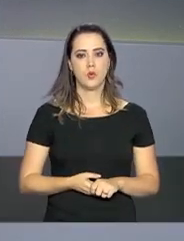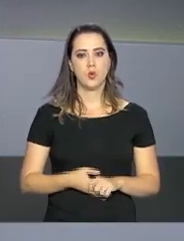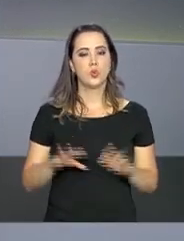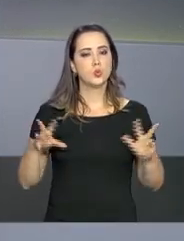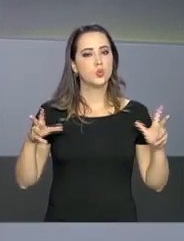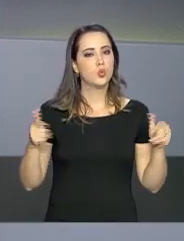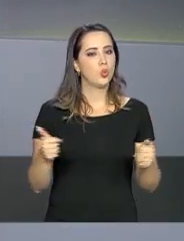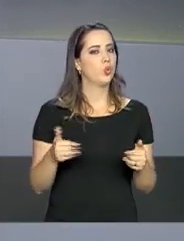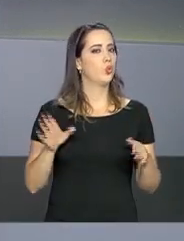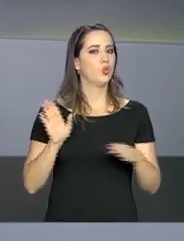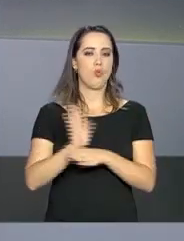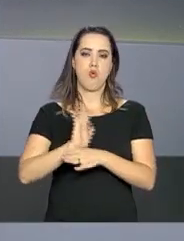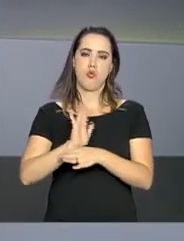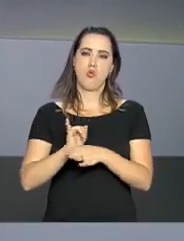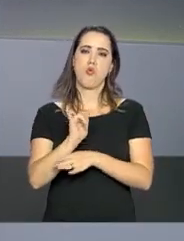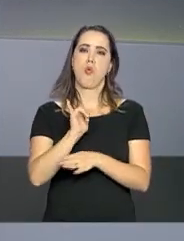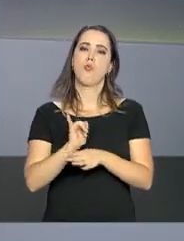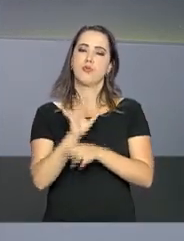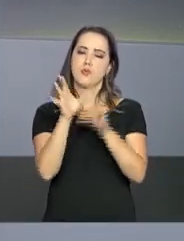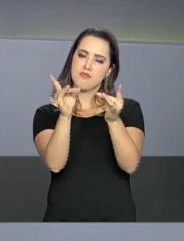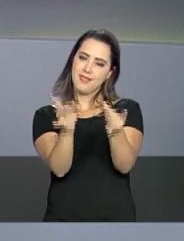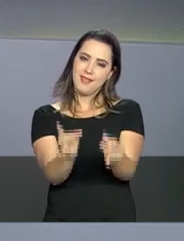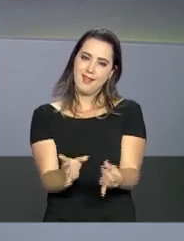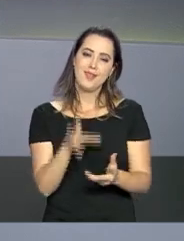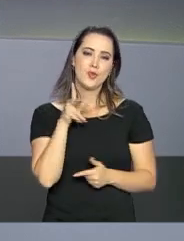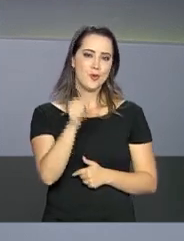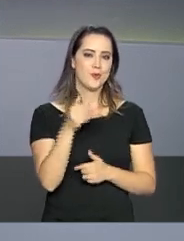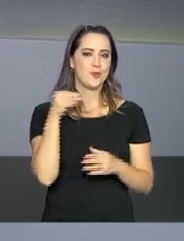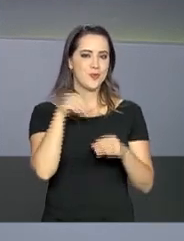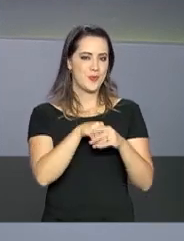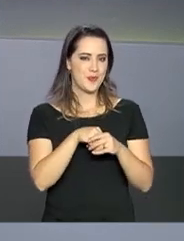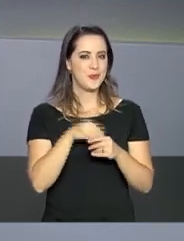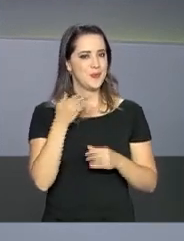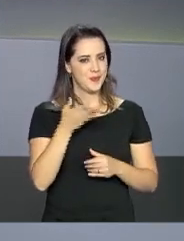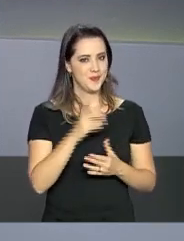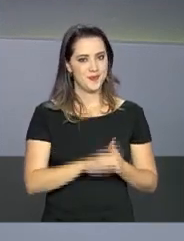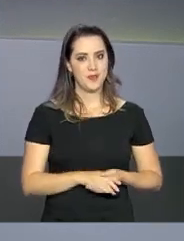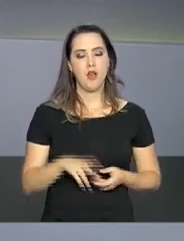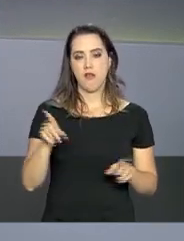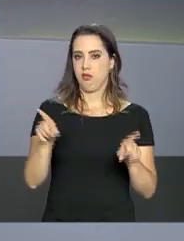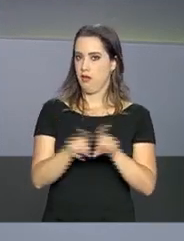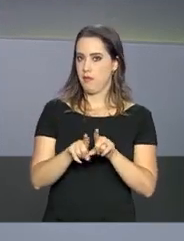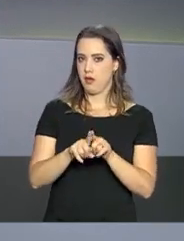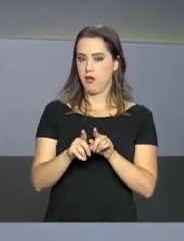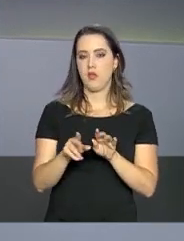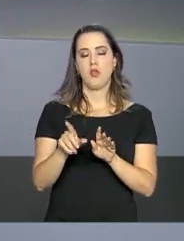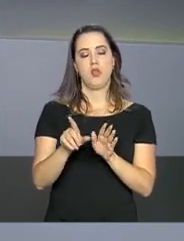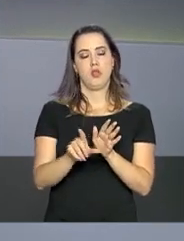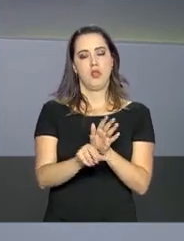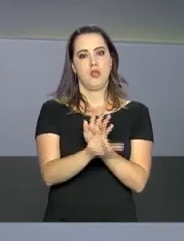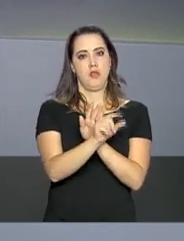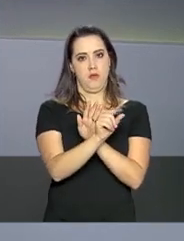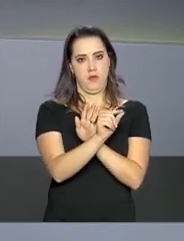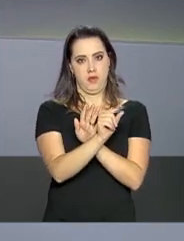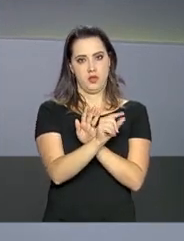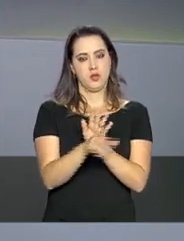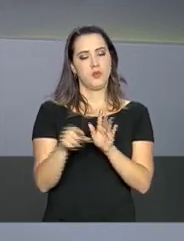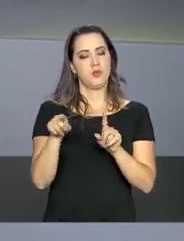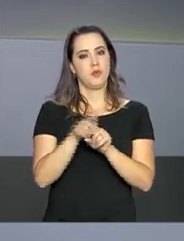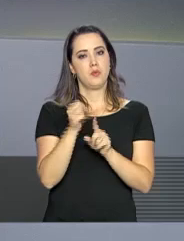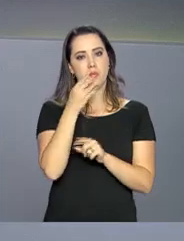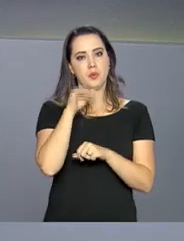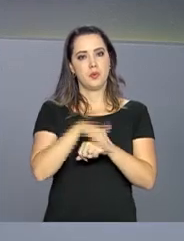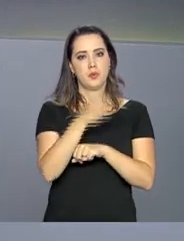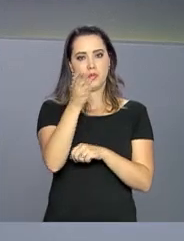internet. Todas as reportagens estão disponíveis em nosso canal no YouTube. Acesse também o nosso perfil no Twitter. Uma boa noite